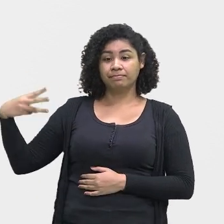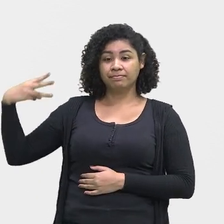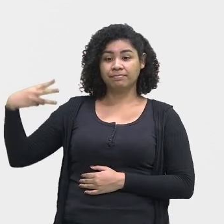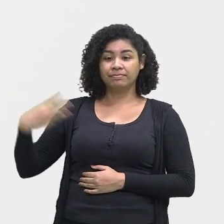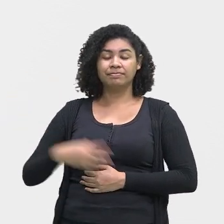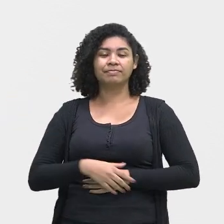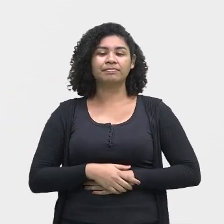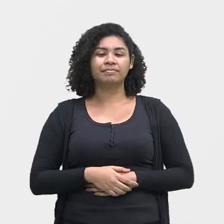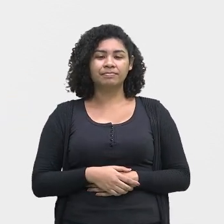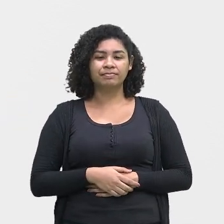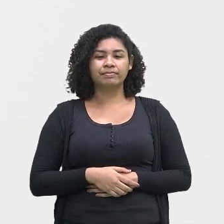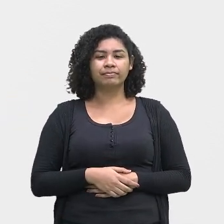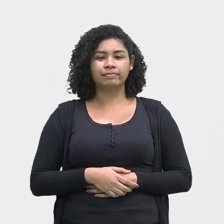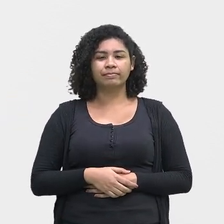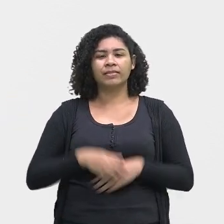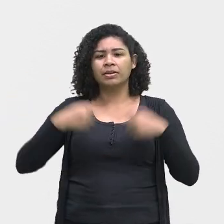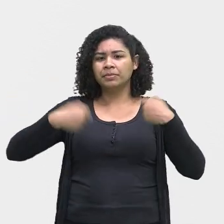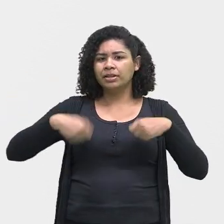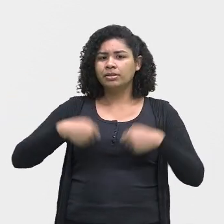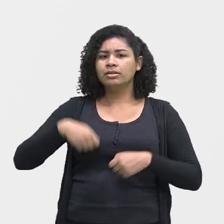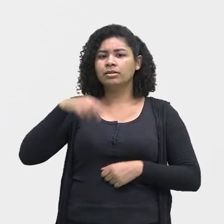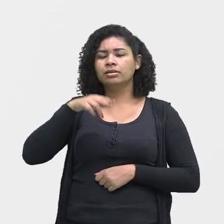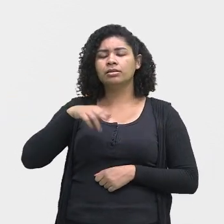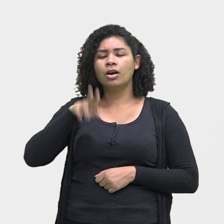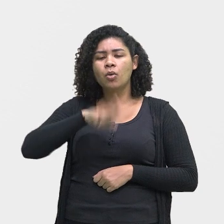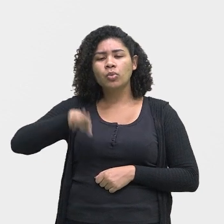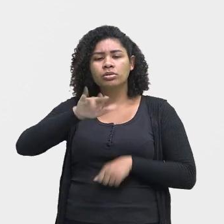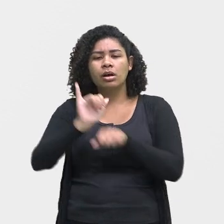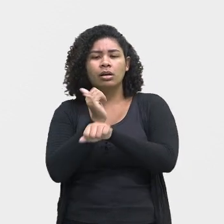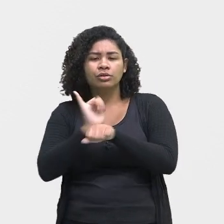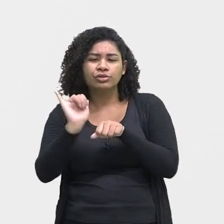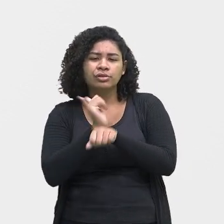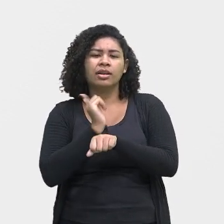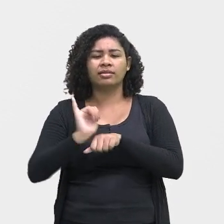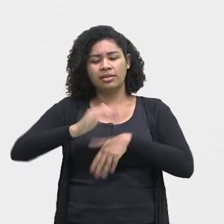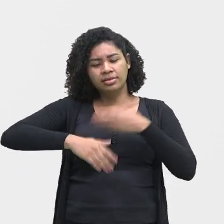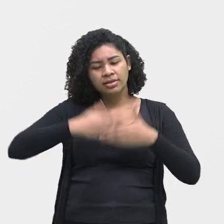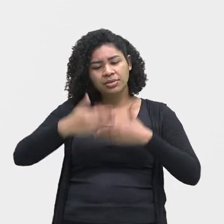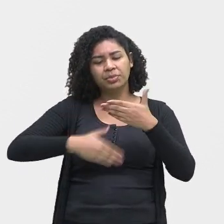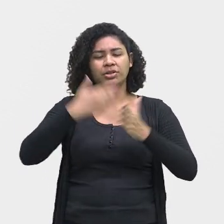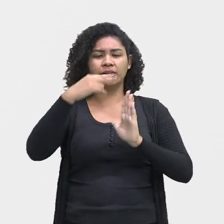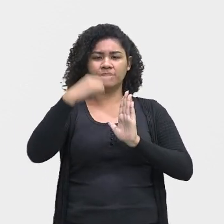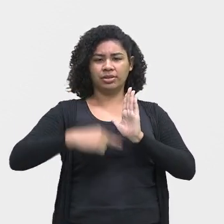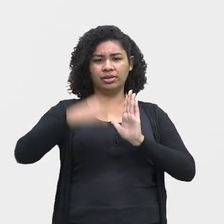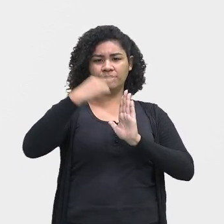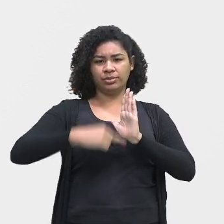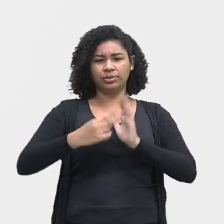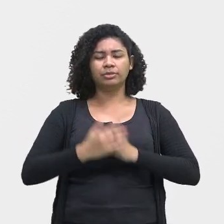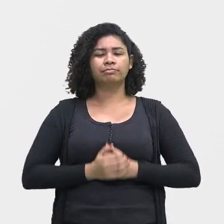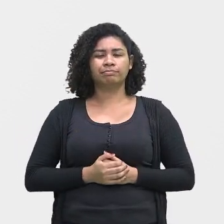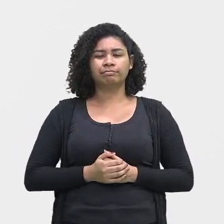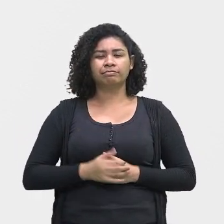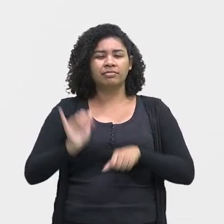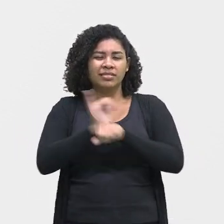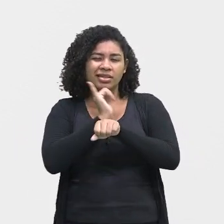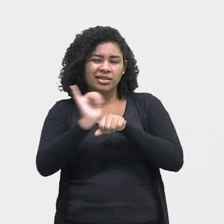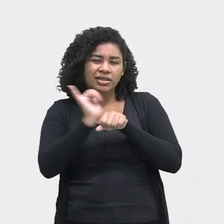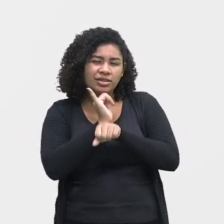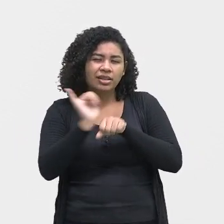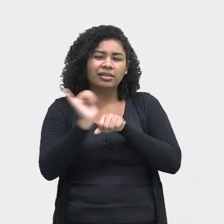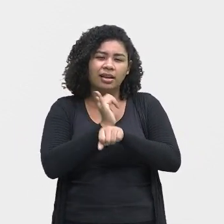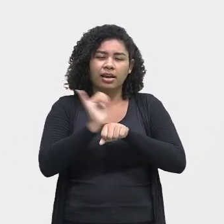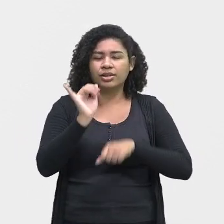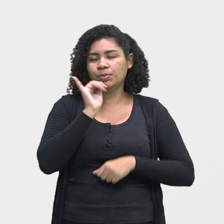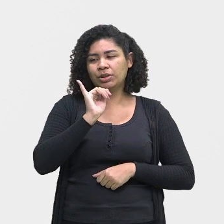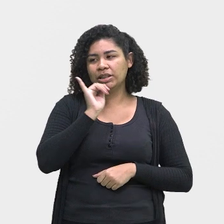você precisa dominar as estratégias que fortalecerão esse processo. Essas estratégias que nós estamos passando hoje para vocês, por